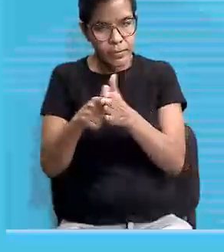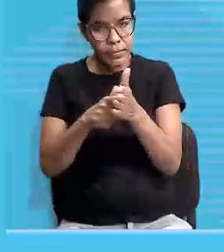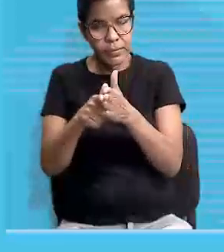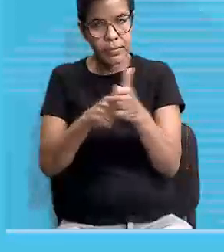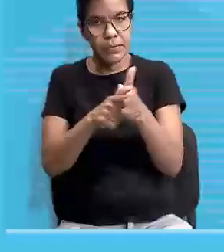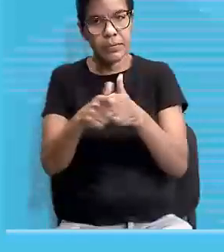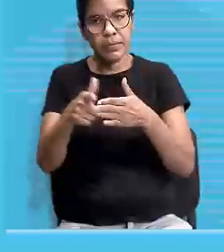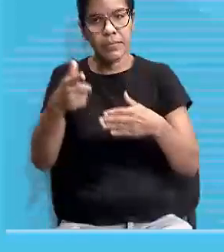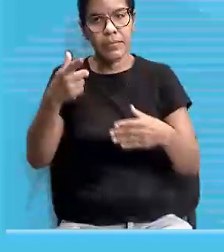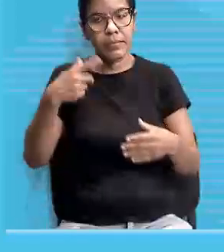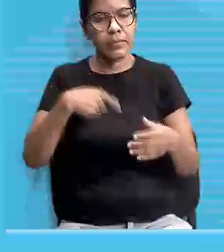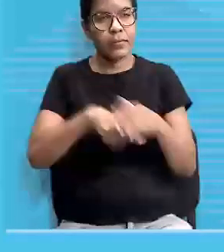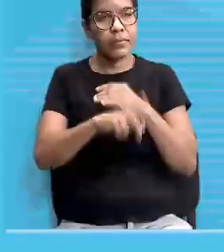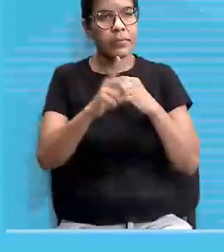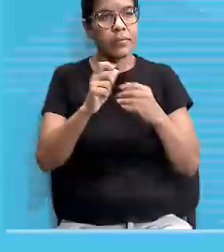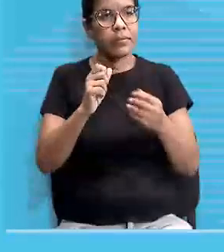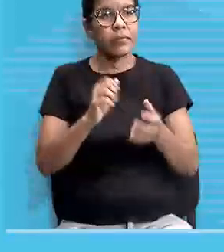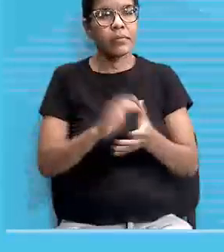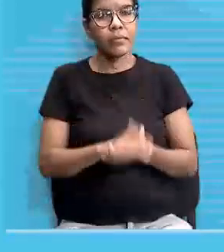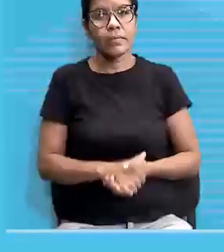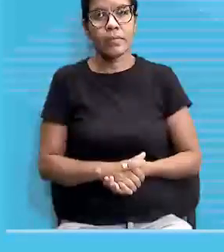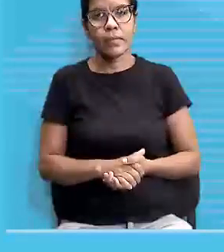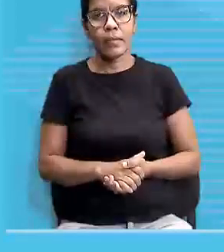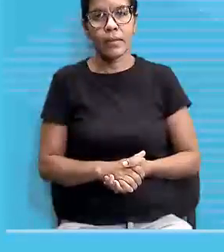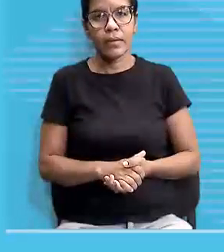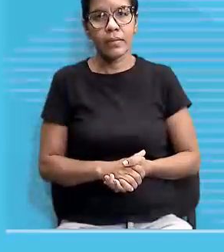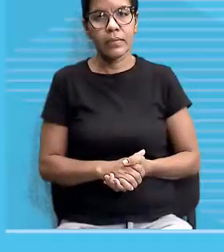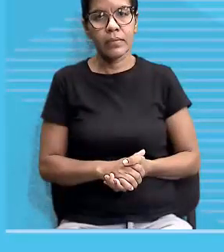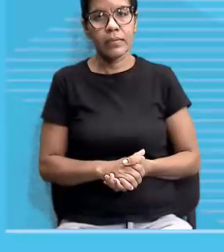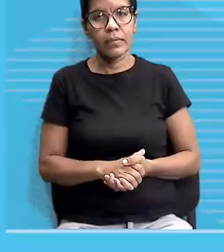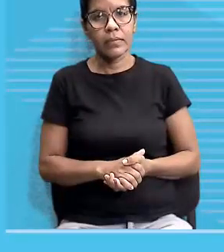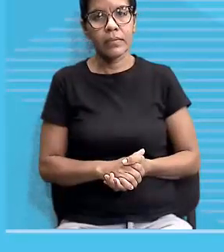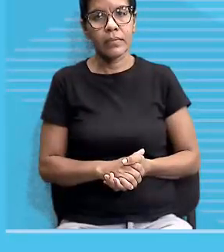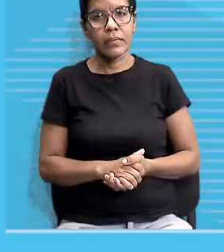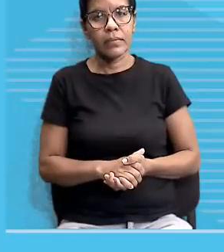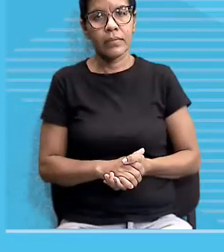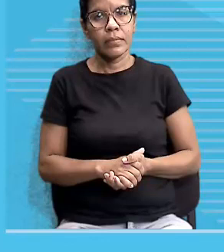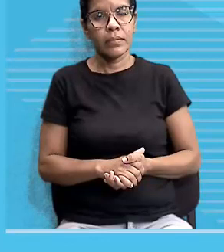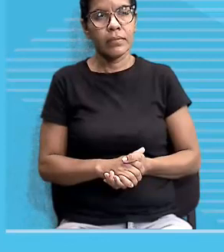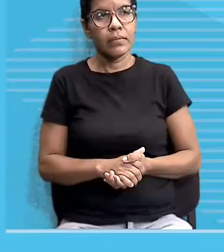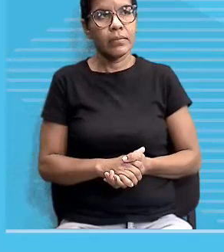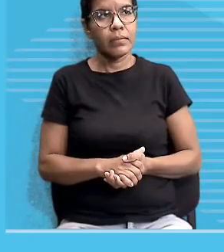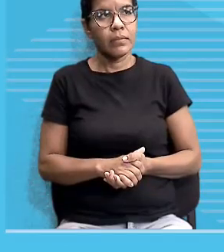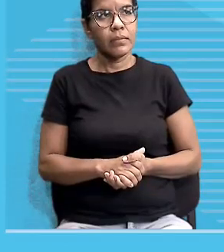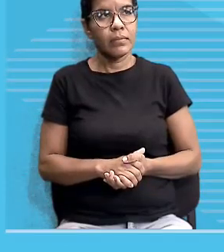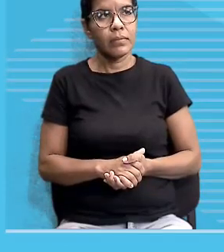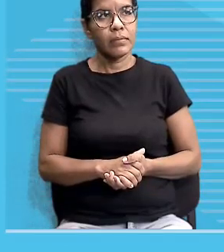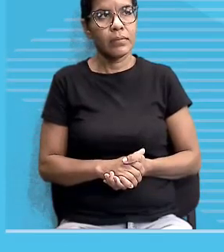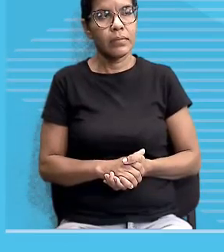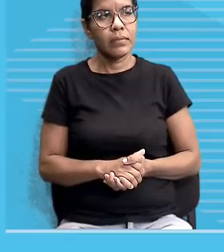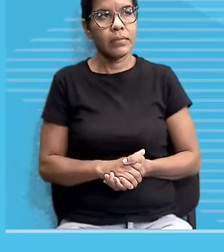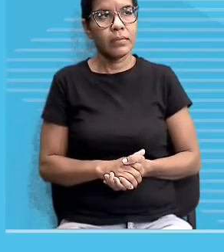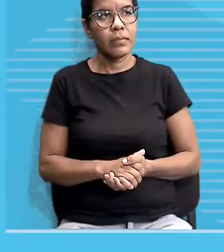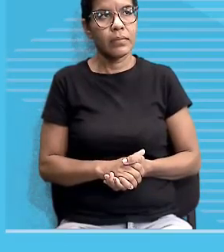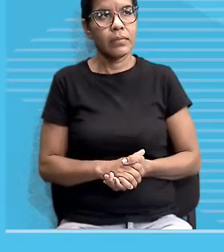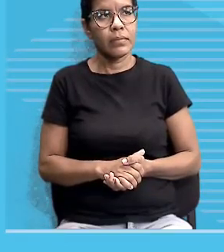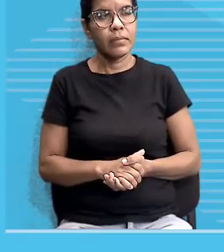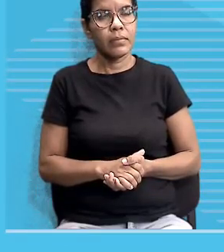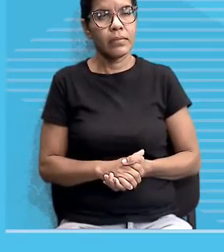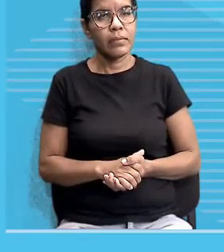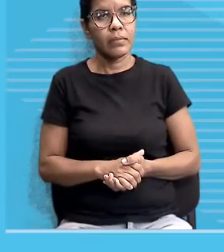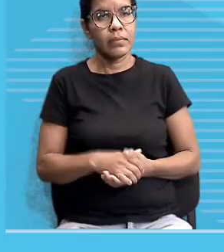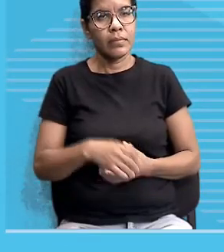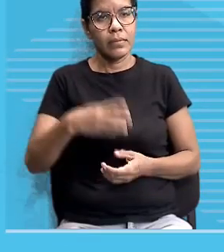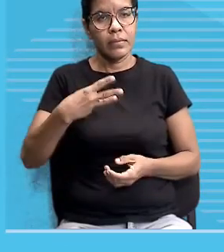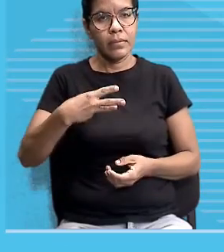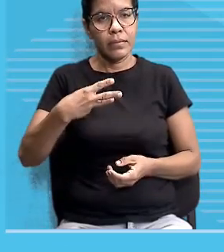questão tá análise em bença questãozinha eu vou te dar aí